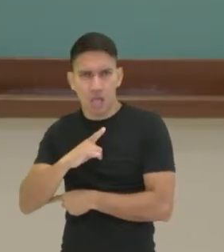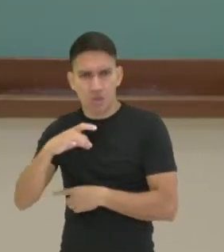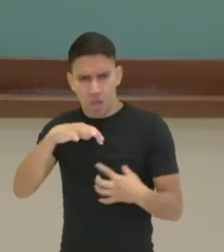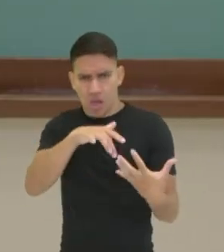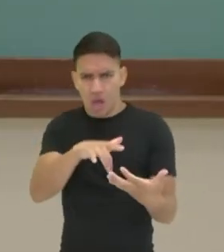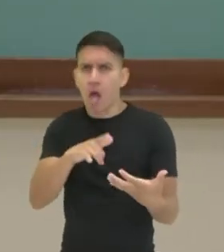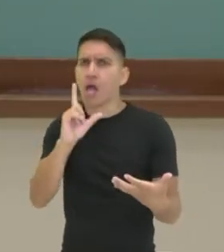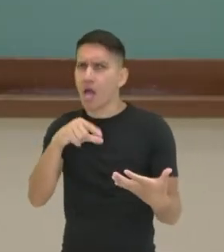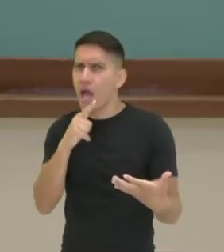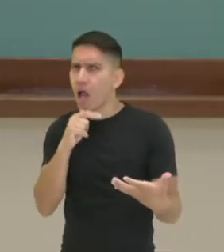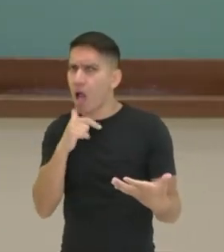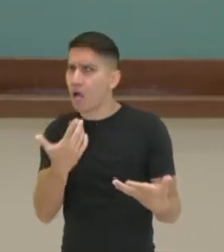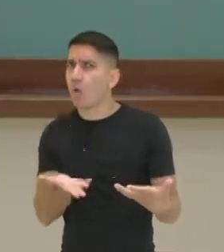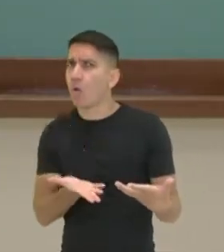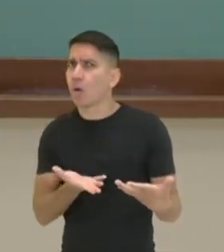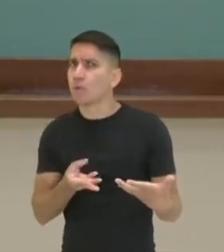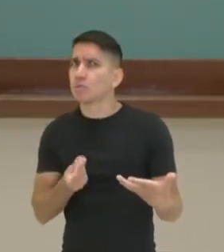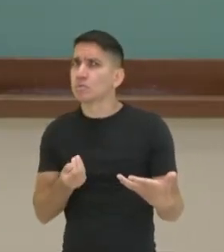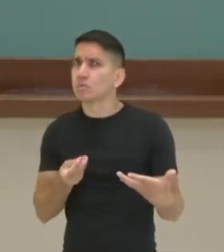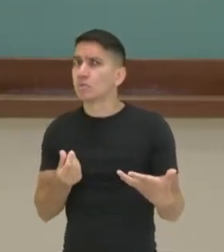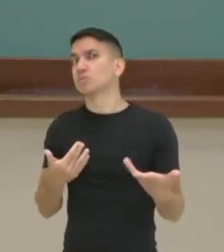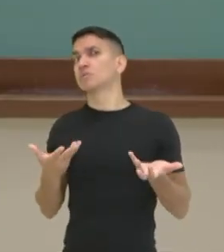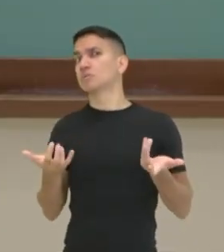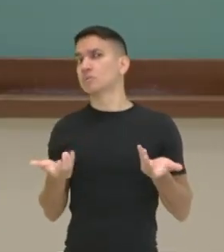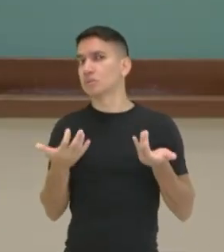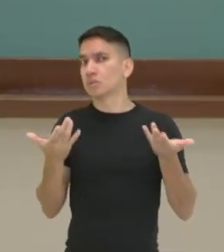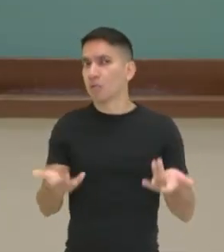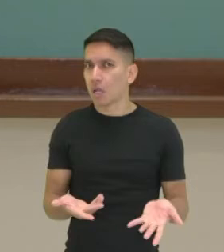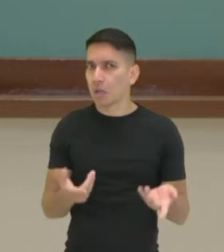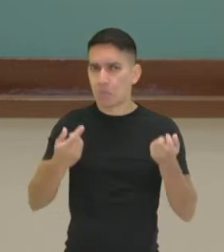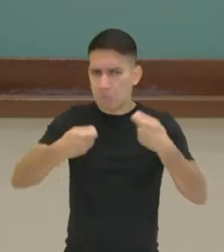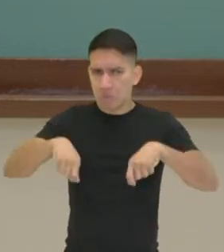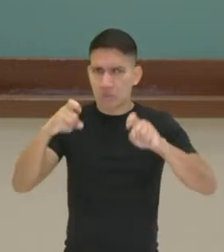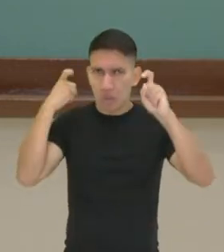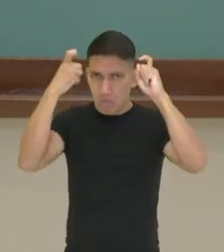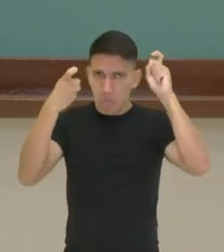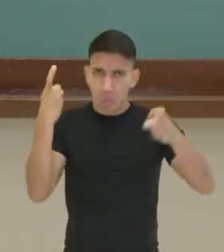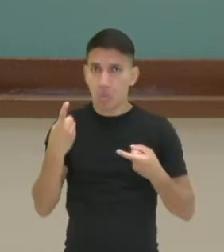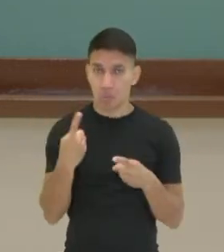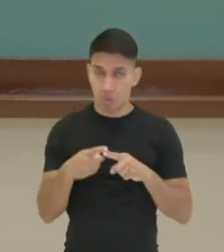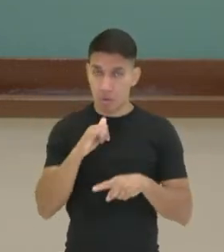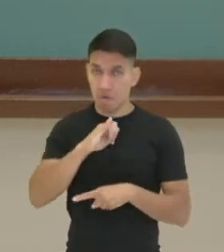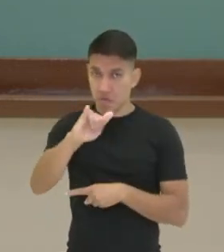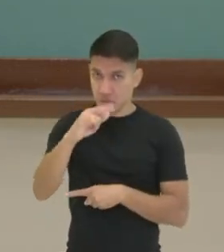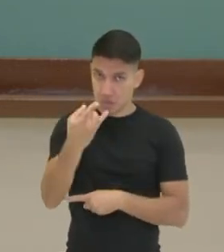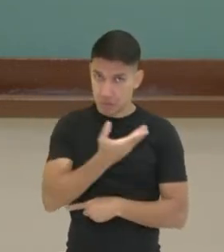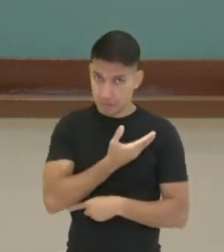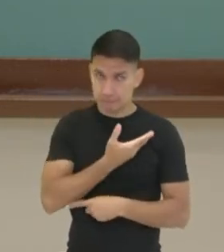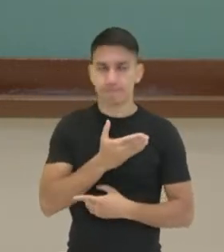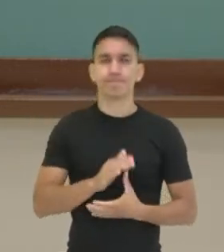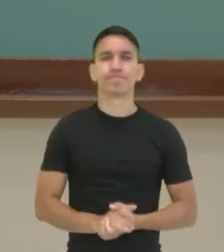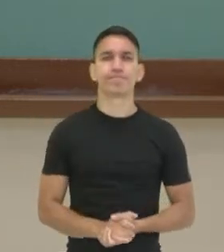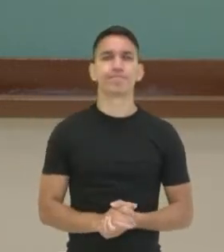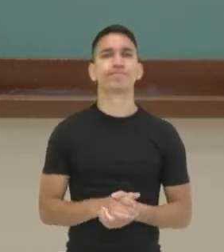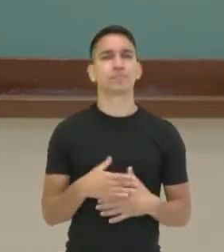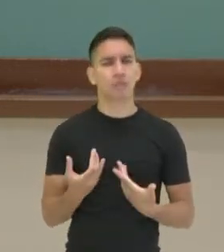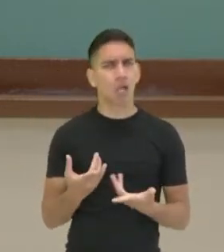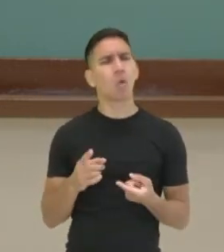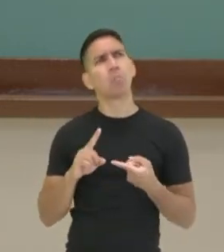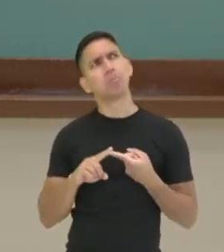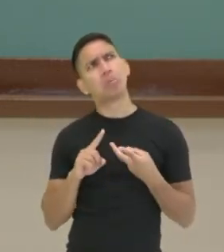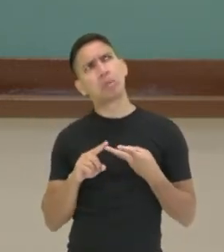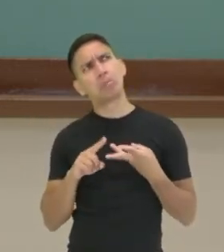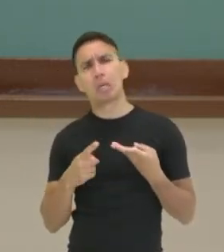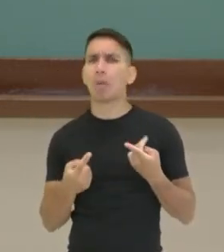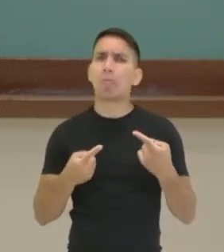70% do nosso planeta é coberto por água, então não precisa se preocupar, segundo o teu colega lá, tá? Isso levantou uma grande